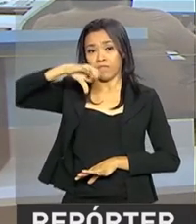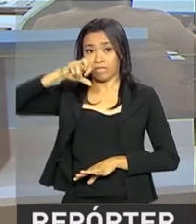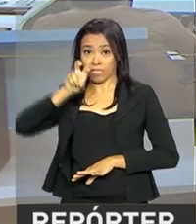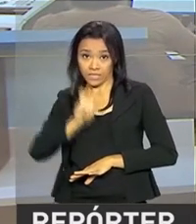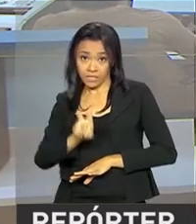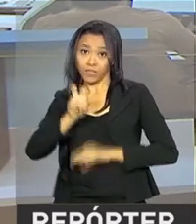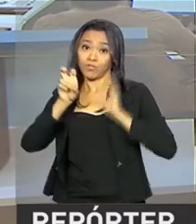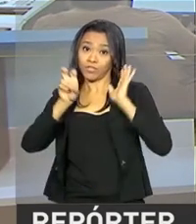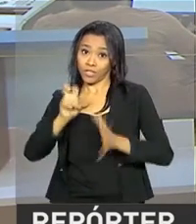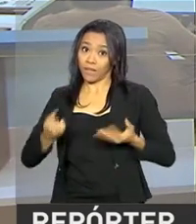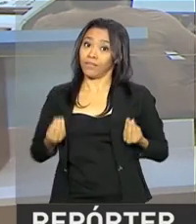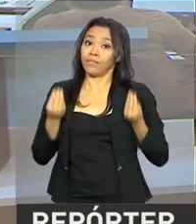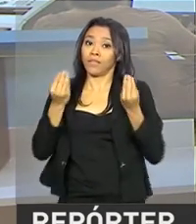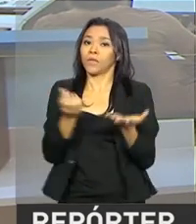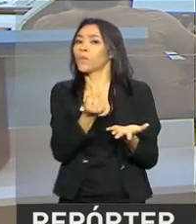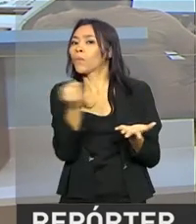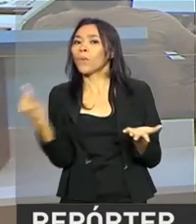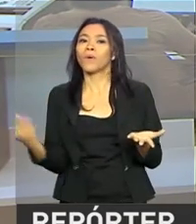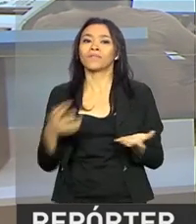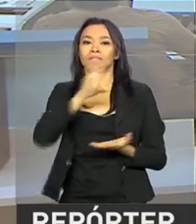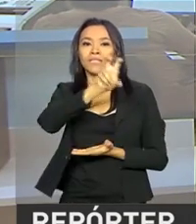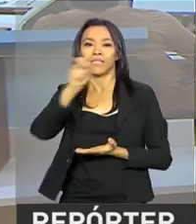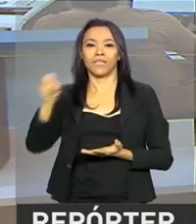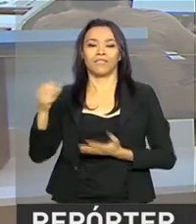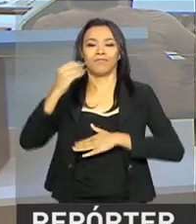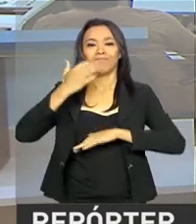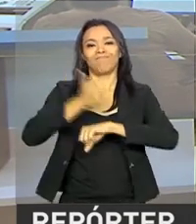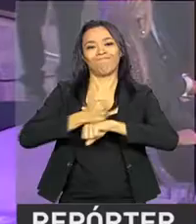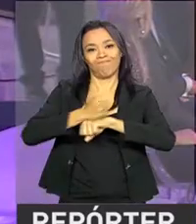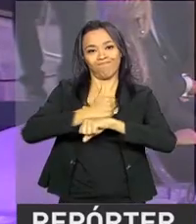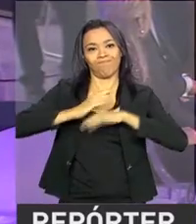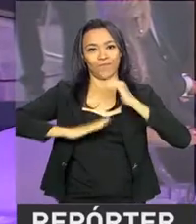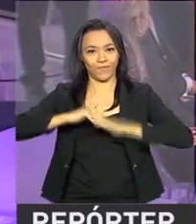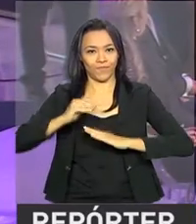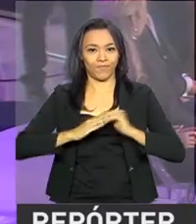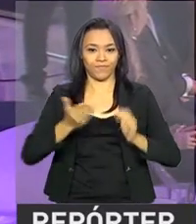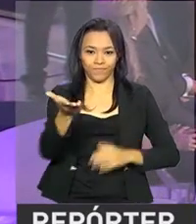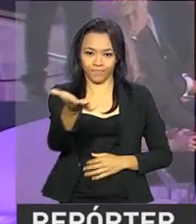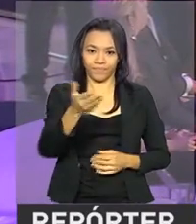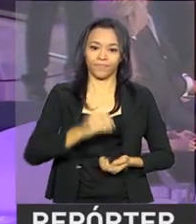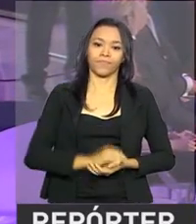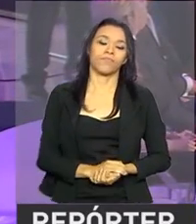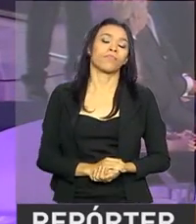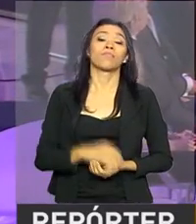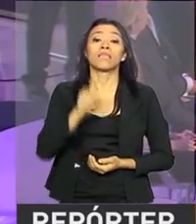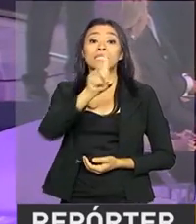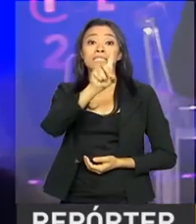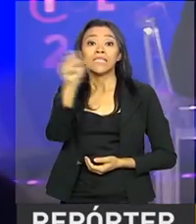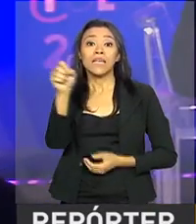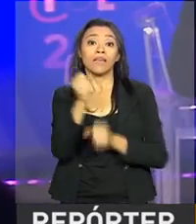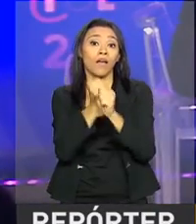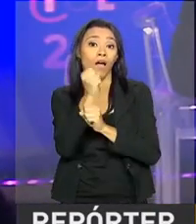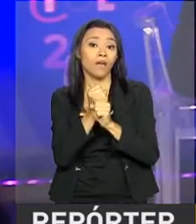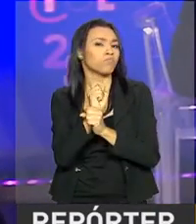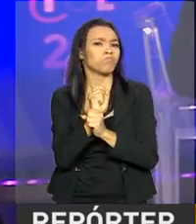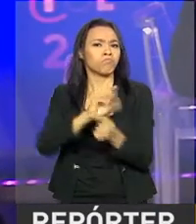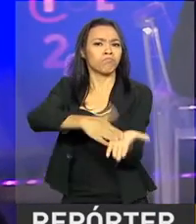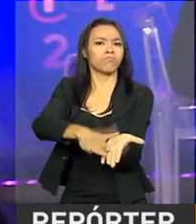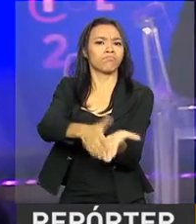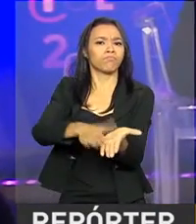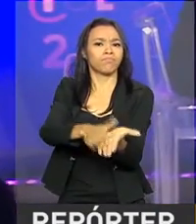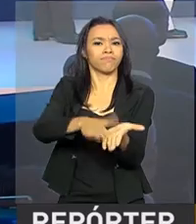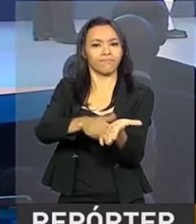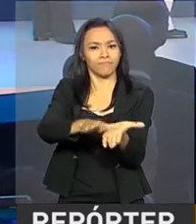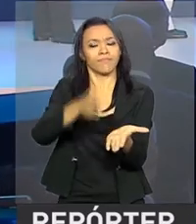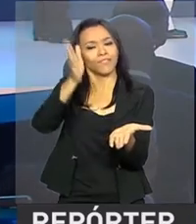já agraciou mais de 500 artistas os 100 anos do samba foram celebrados nesta edição